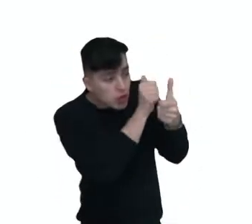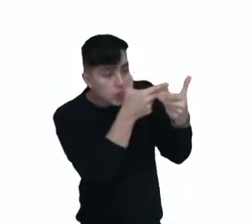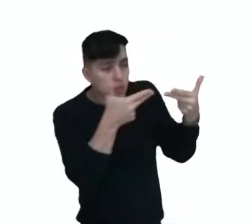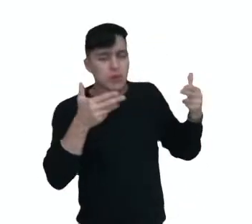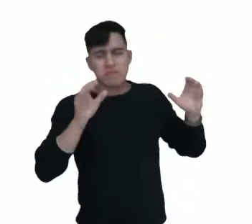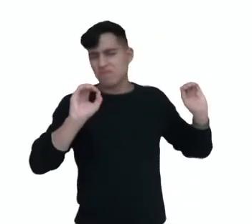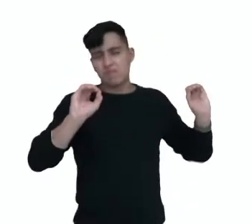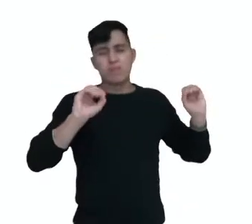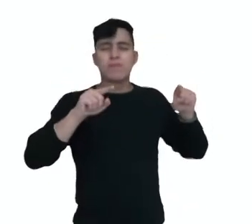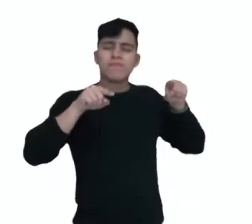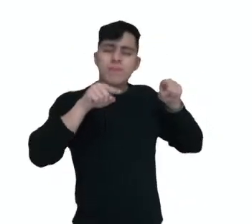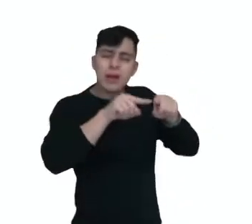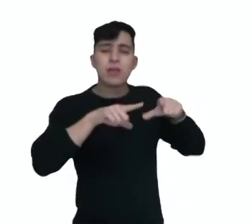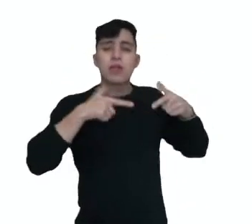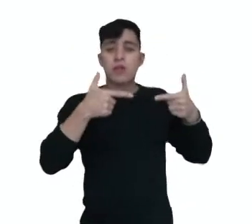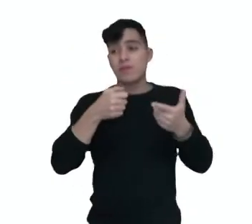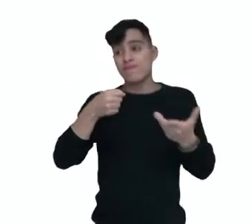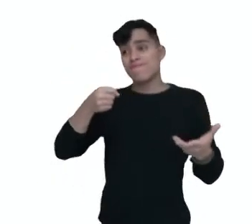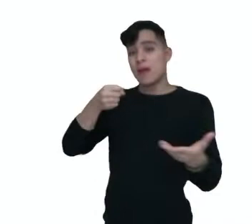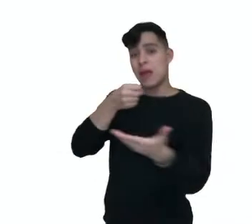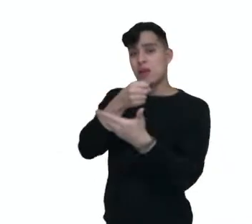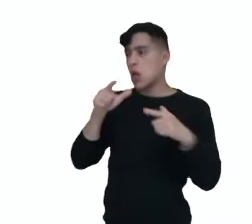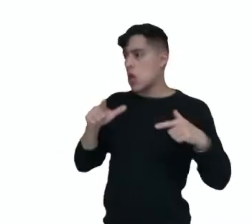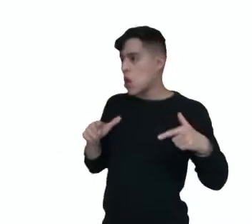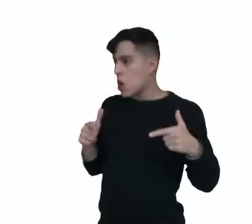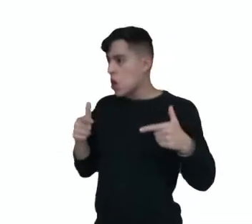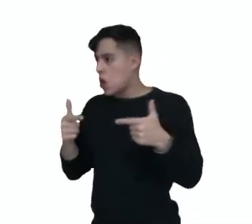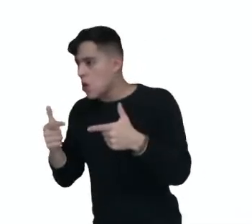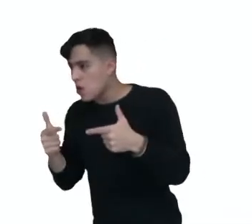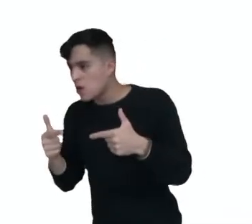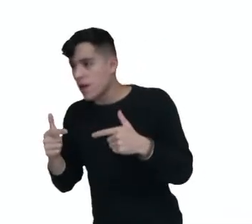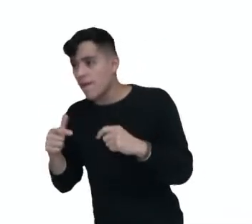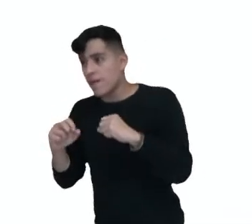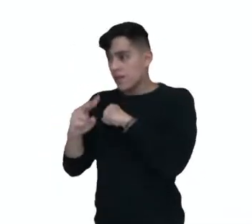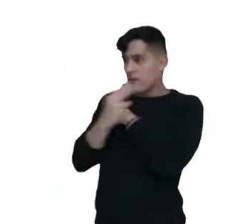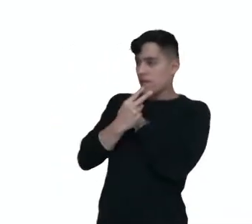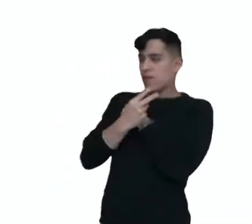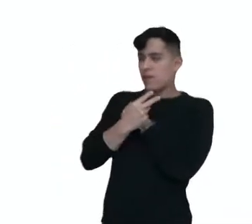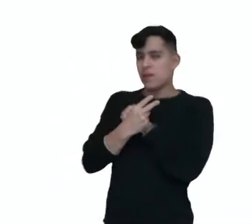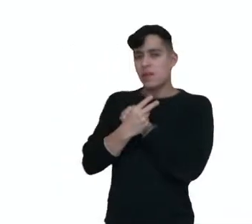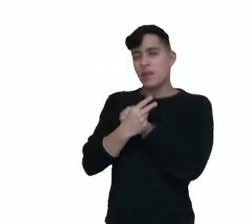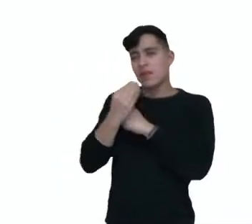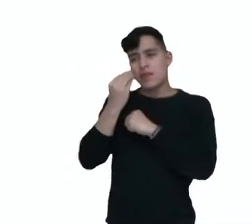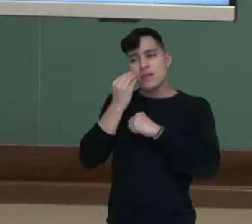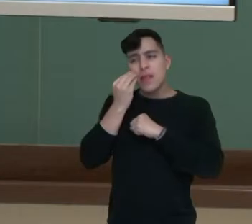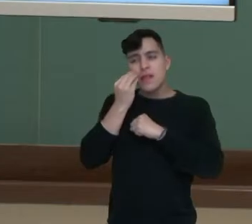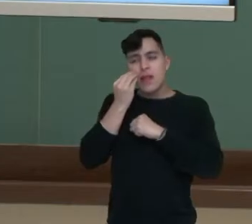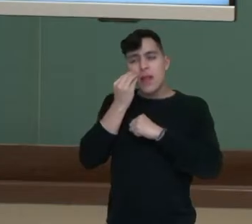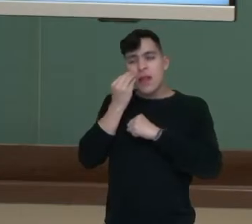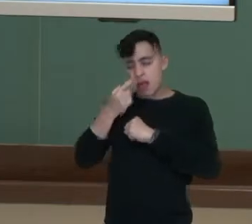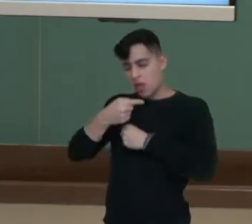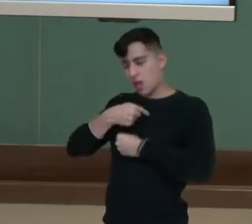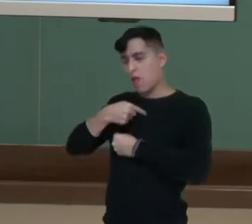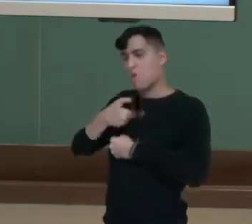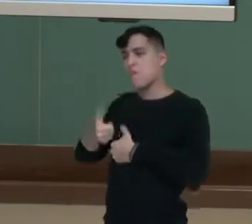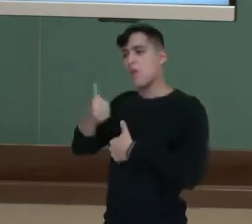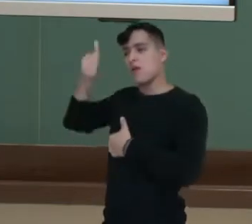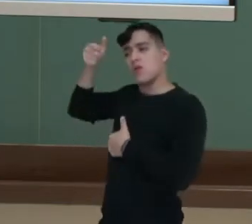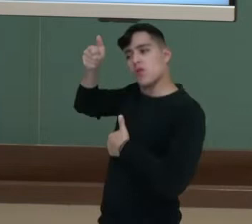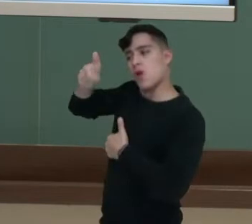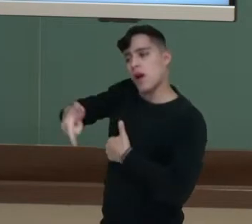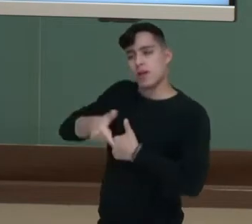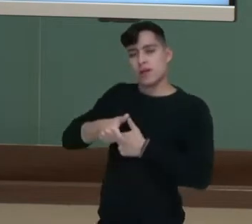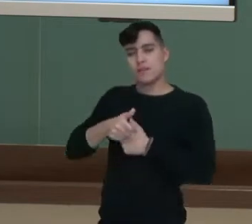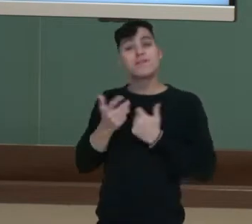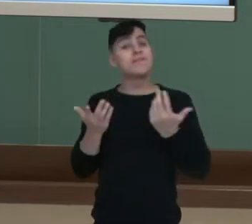conceito básico de defesa e de ataque, no sentido de mostrar superioridade em um confronto. Então, a luta sempre